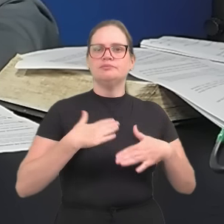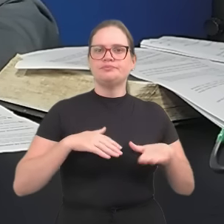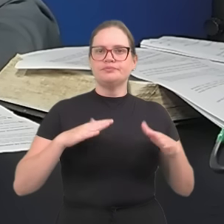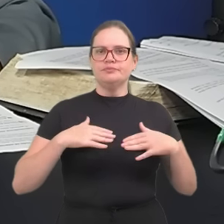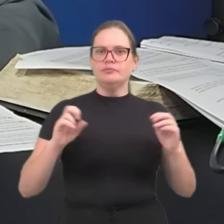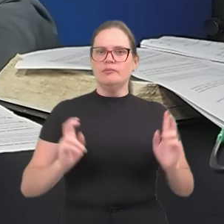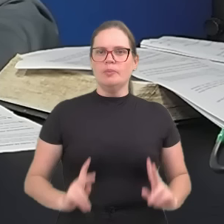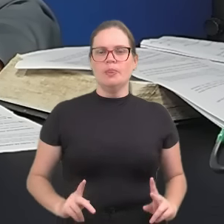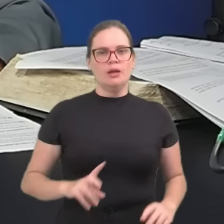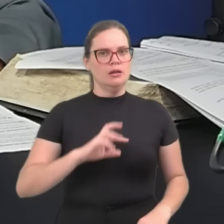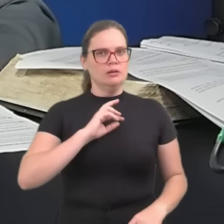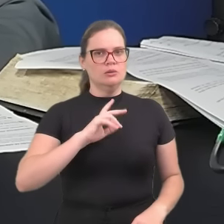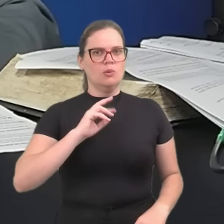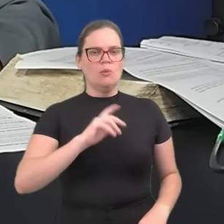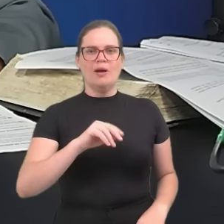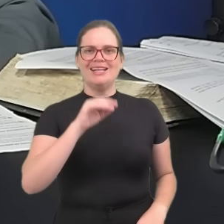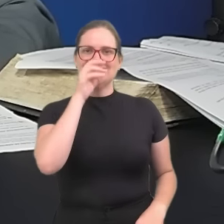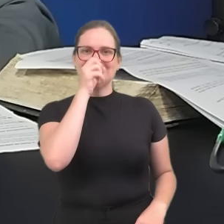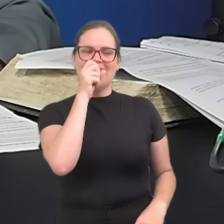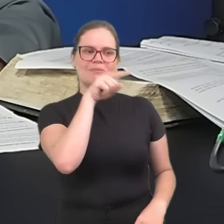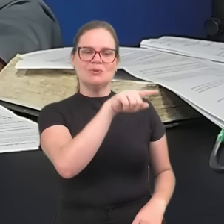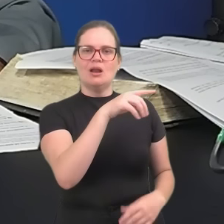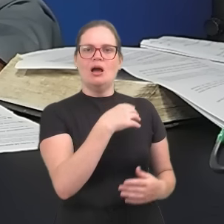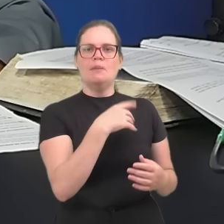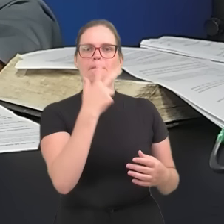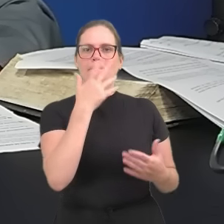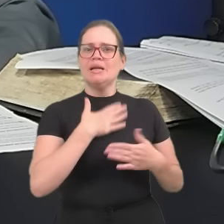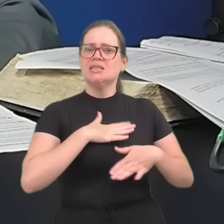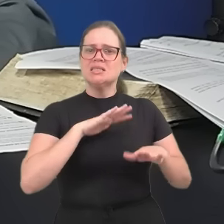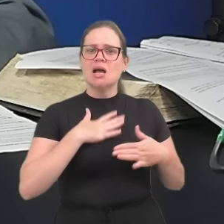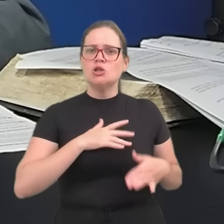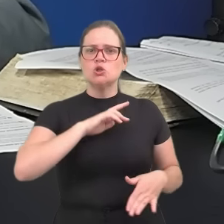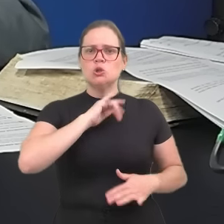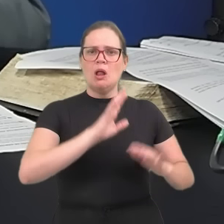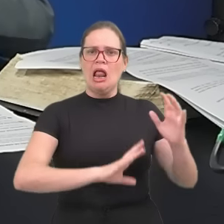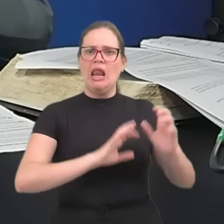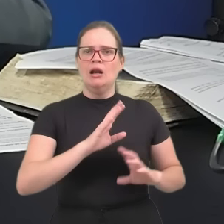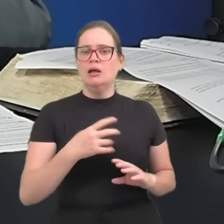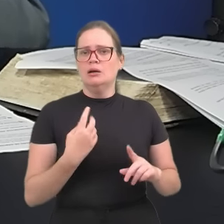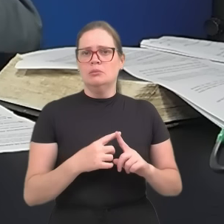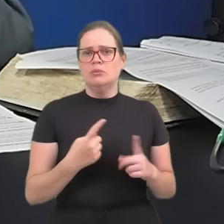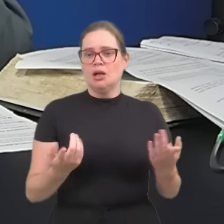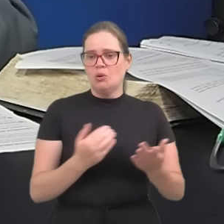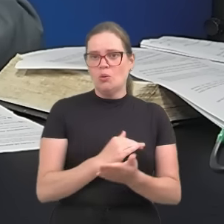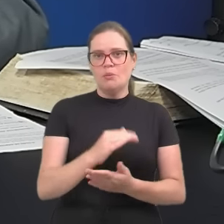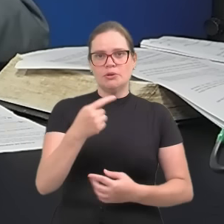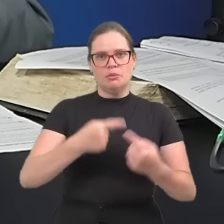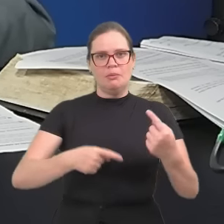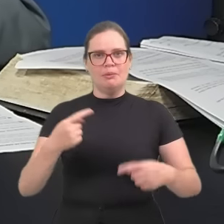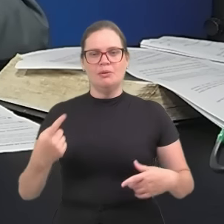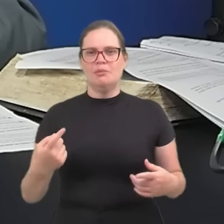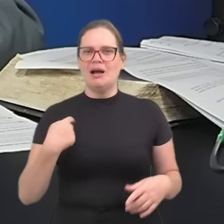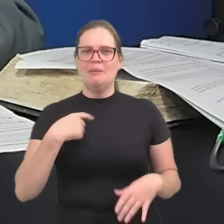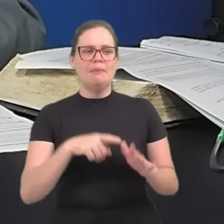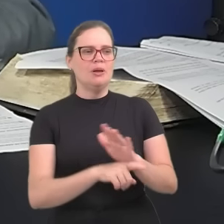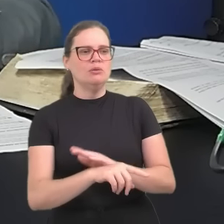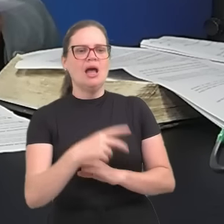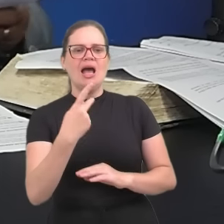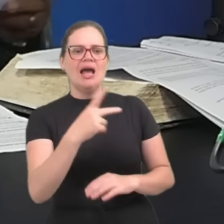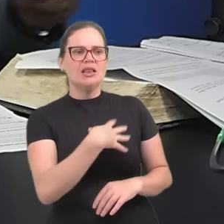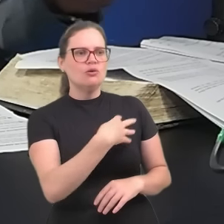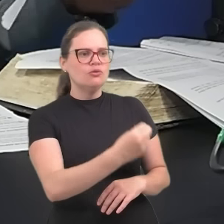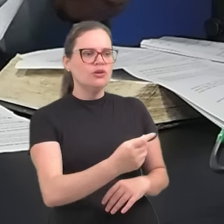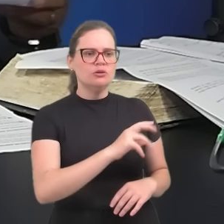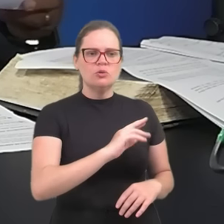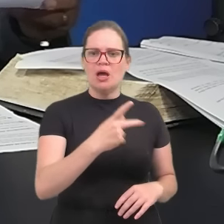não para a tribulação, para a dissensão, que eles começaram uma guerra ali, começaram chamou o pai, chamou a mãe, é teu filho, não é teu filho, o